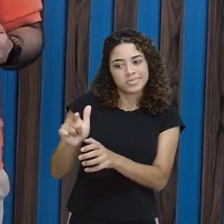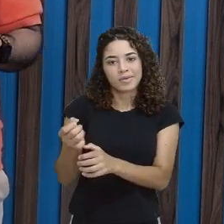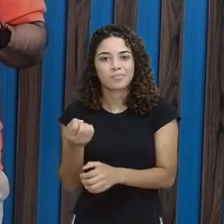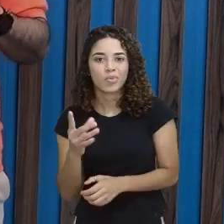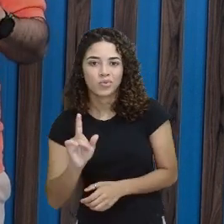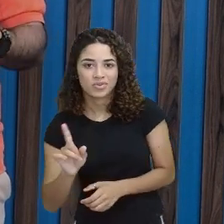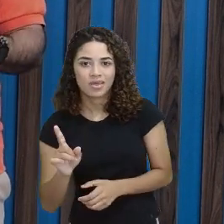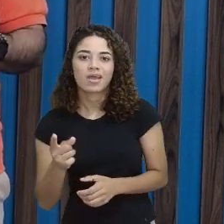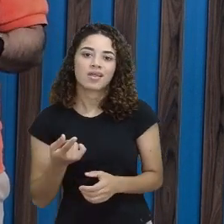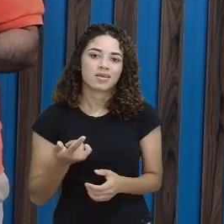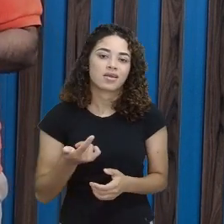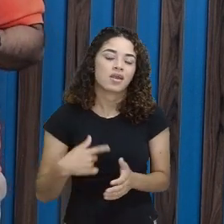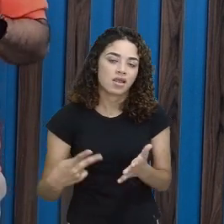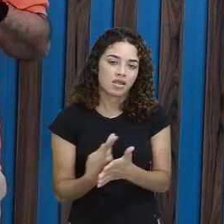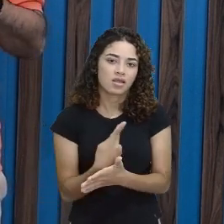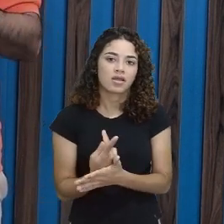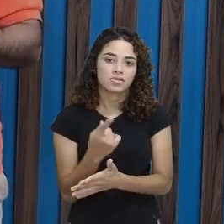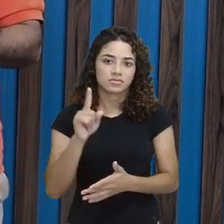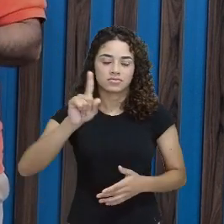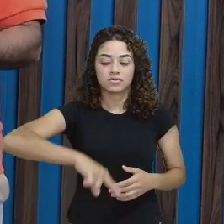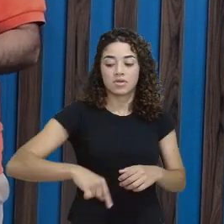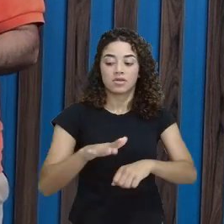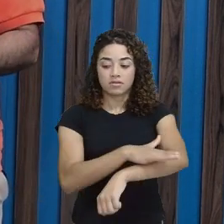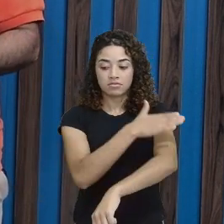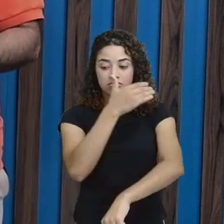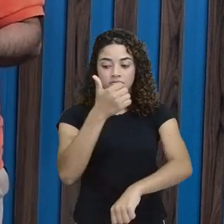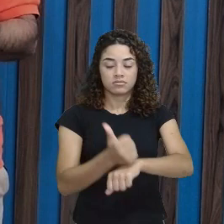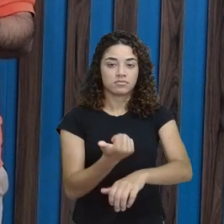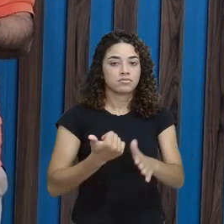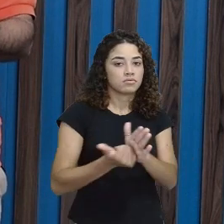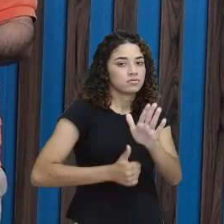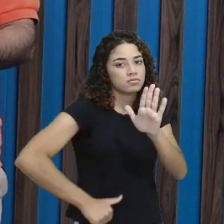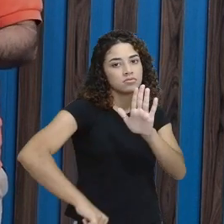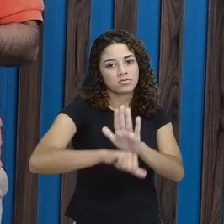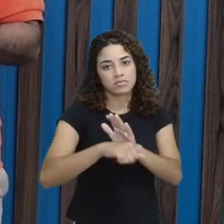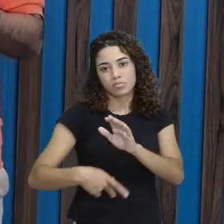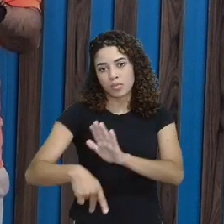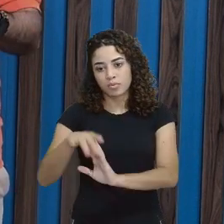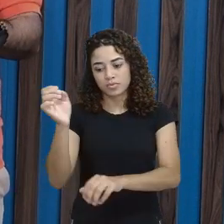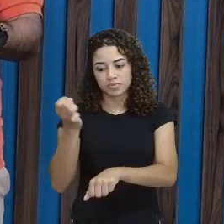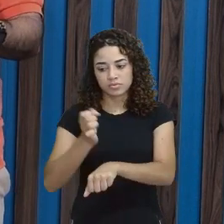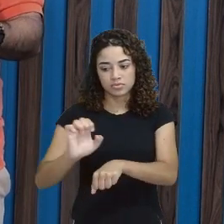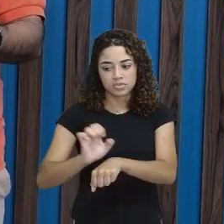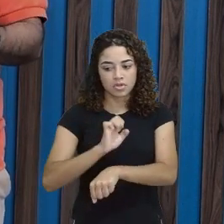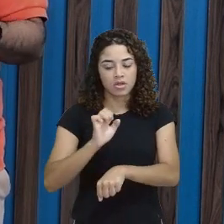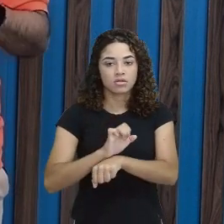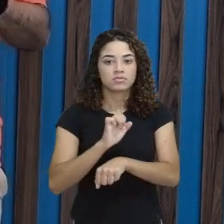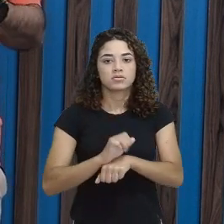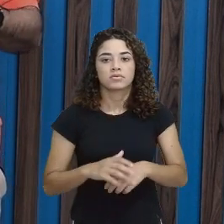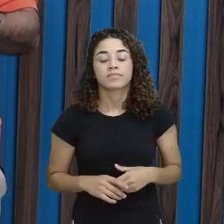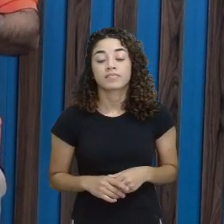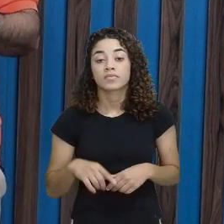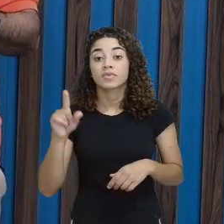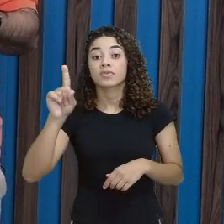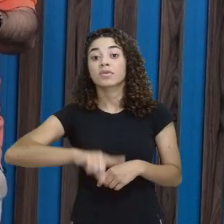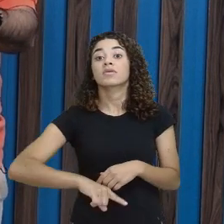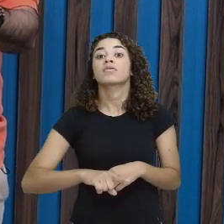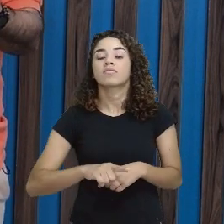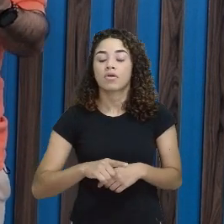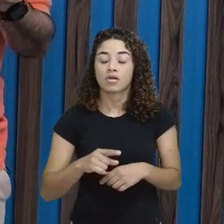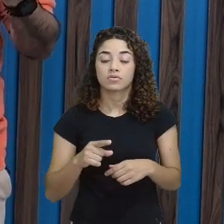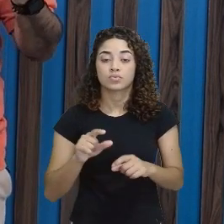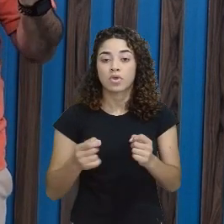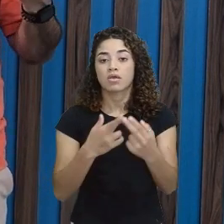legal, caracterizando aí um golpe, né, de Estado, né, que teria sido, nessa situação, responsável, né,